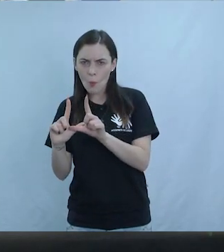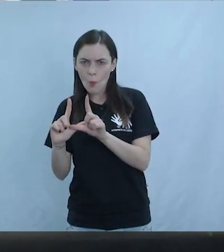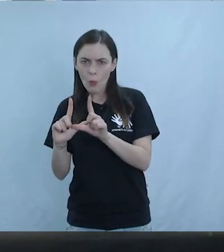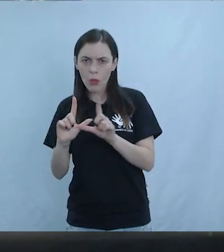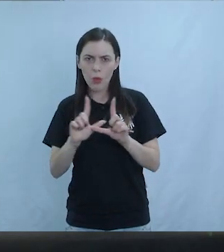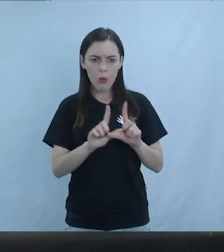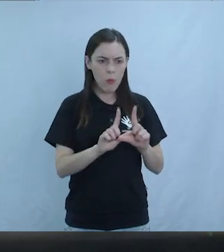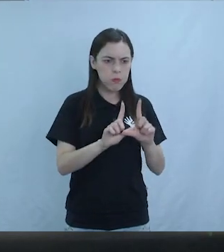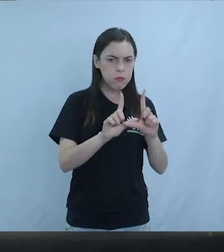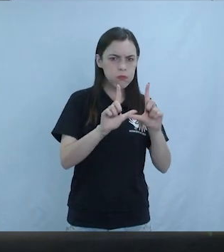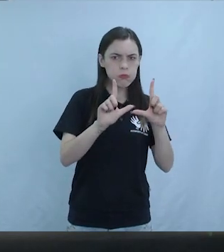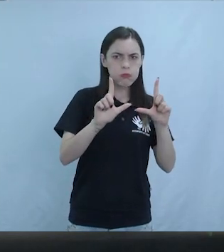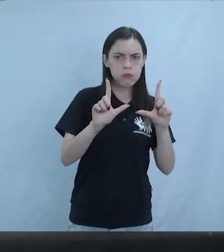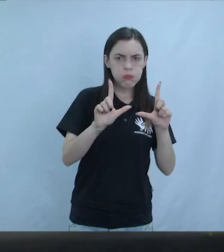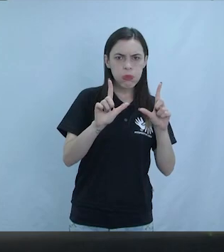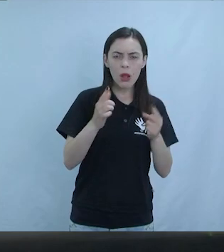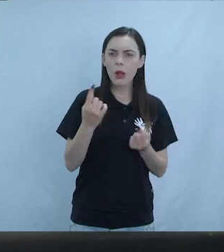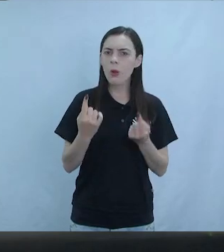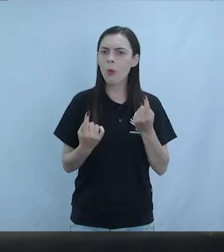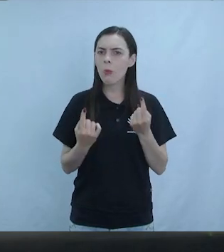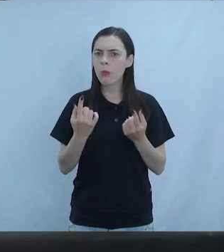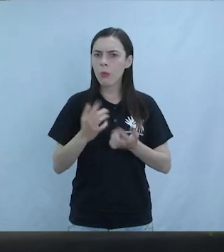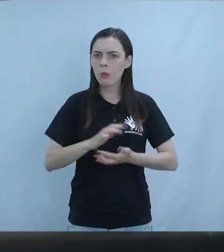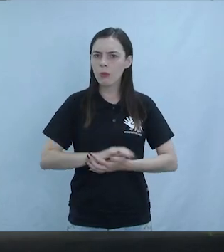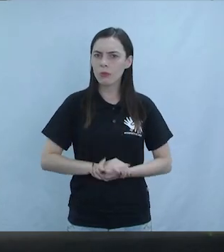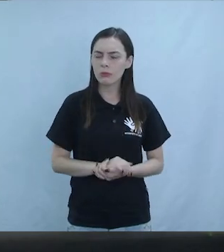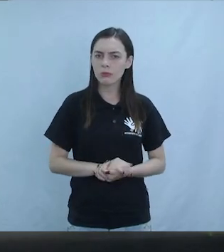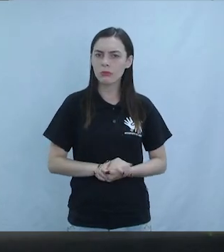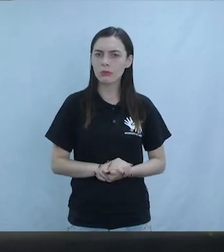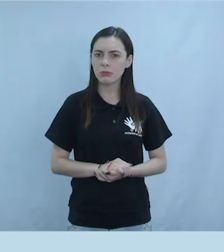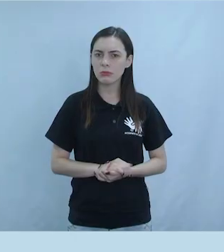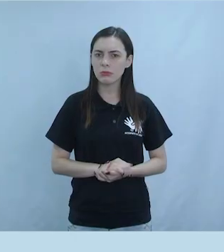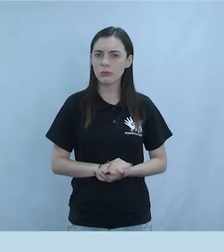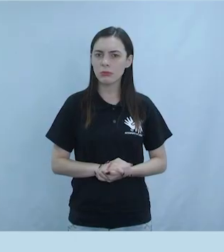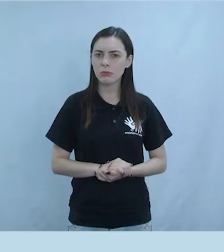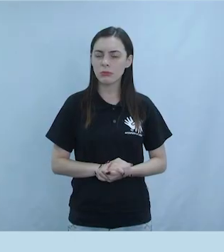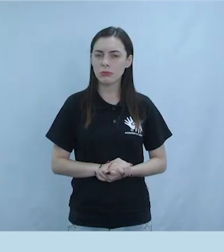aquela pequenininha que tá ali ao lado? Vamos ver?